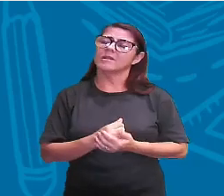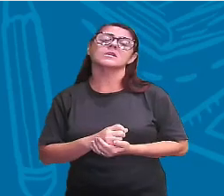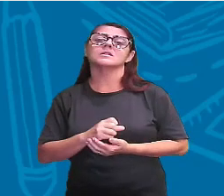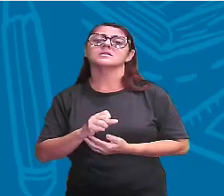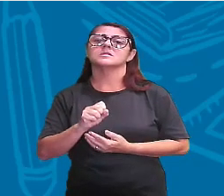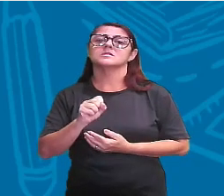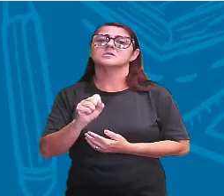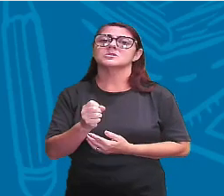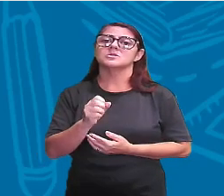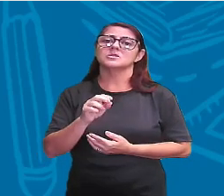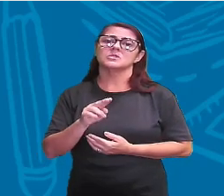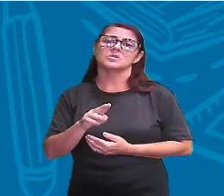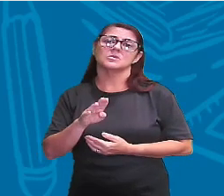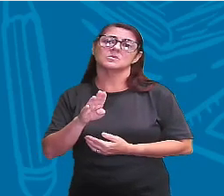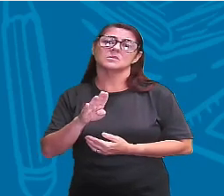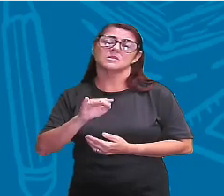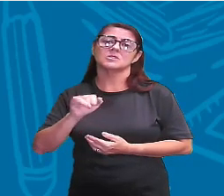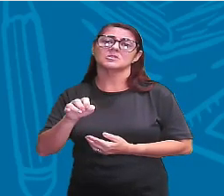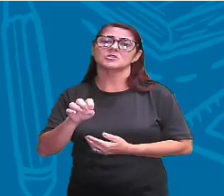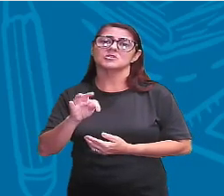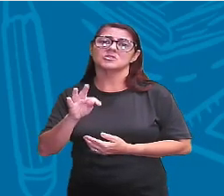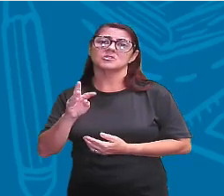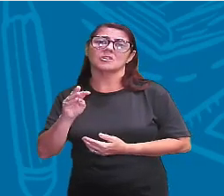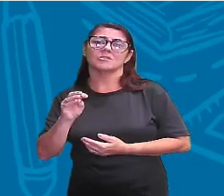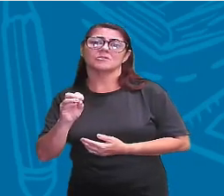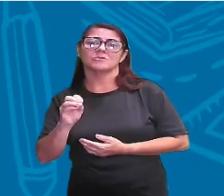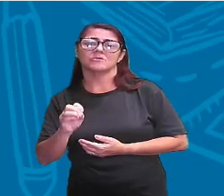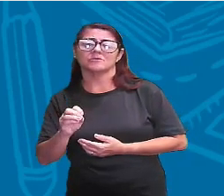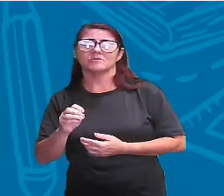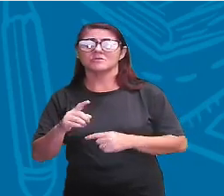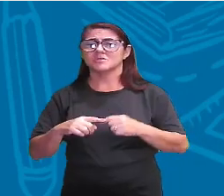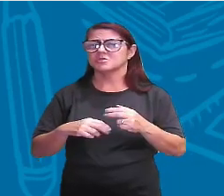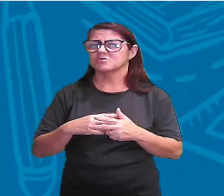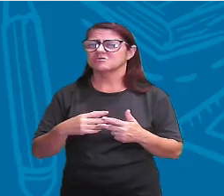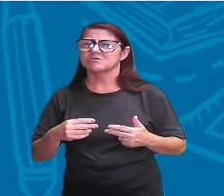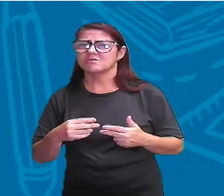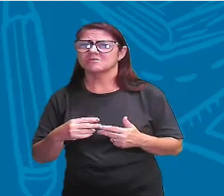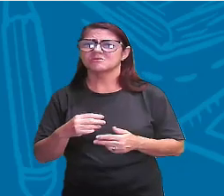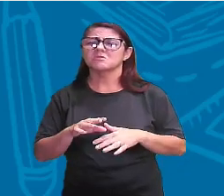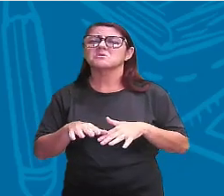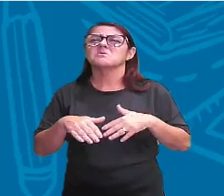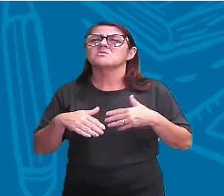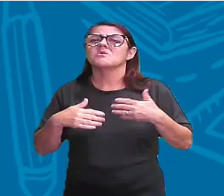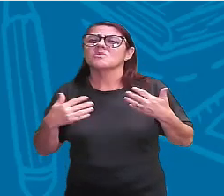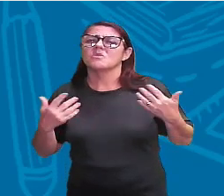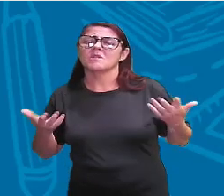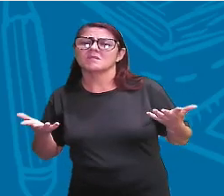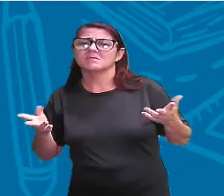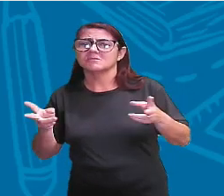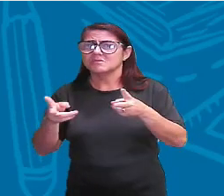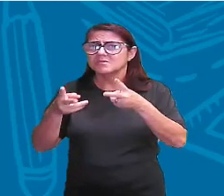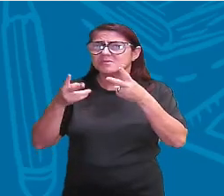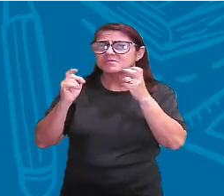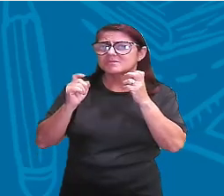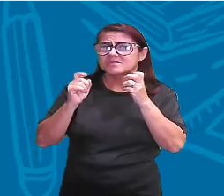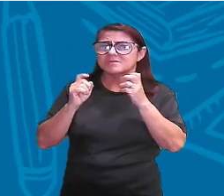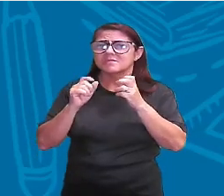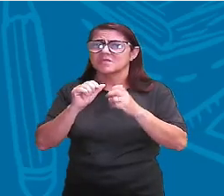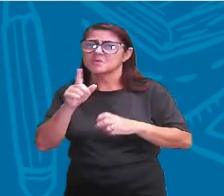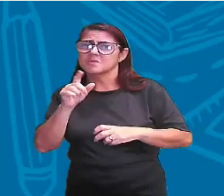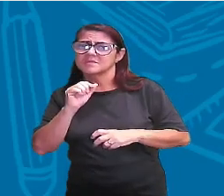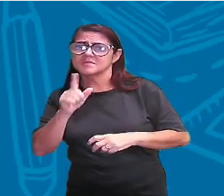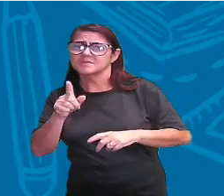é o pronome sujeito, quando ele faz o papel de sujeito. Memoriza quais são eles. Então, observa o quadrinho aí em